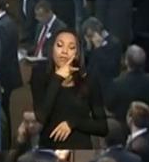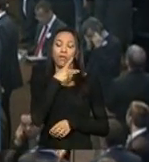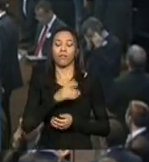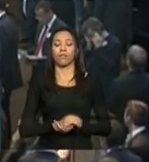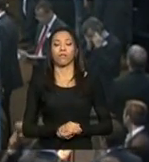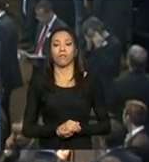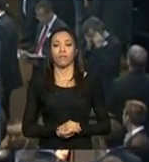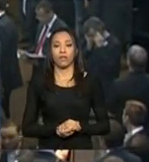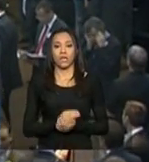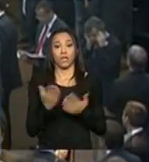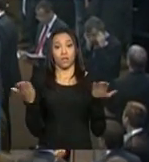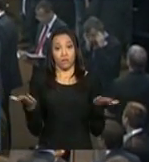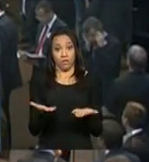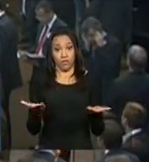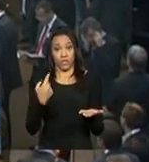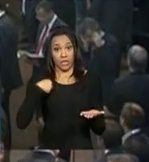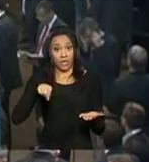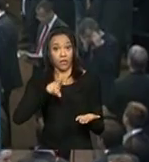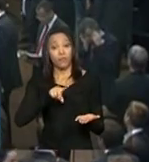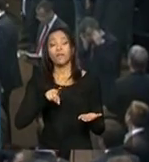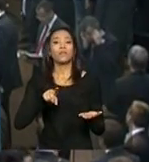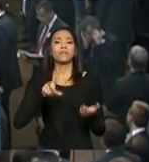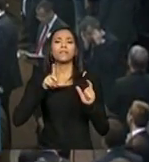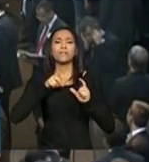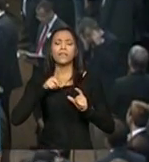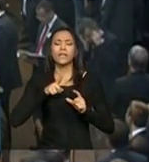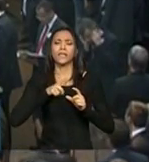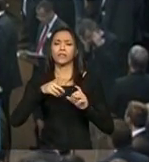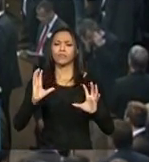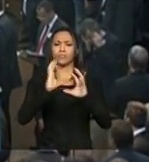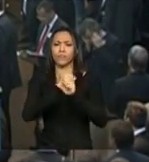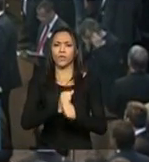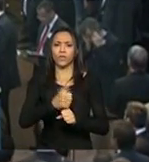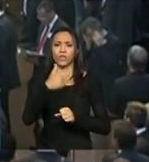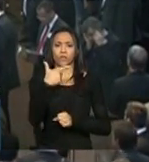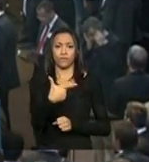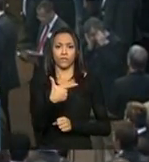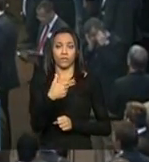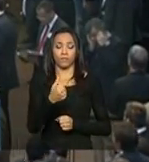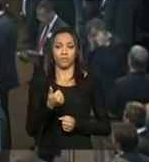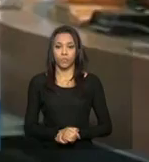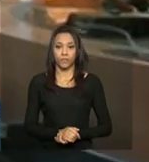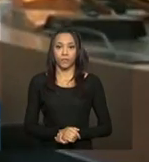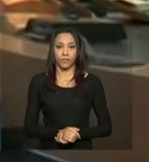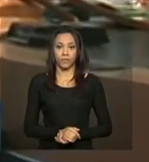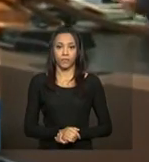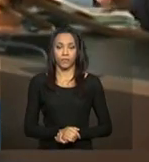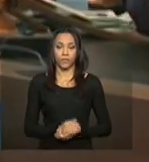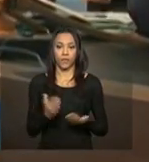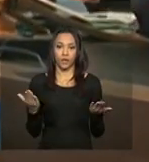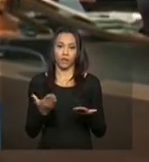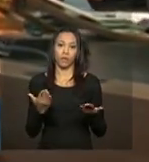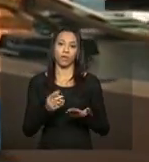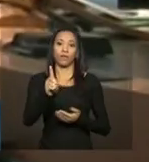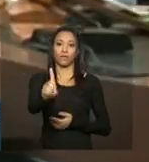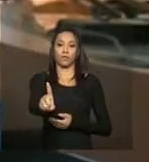E a expectativa é que haja uma geração de 21 mil empregos diretos. Corretora